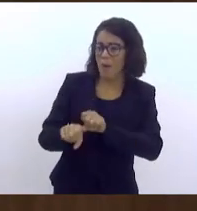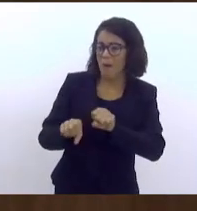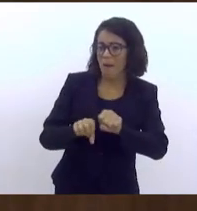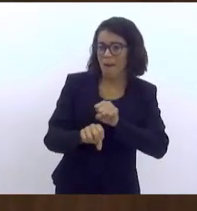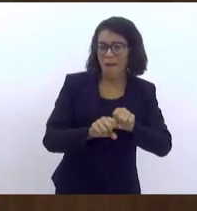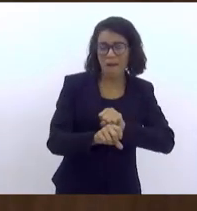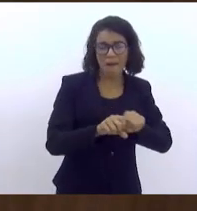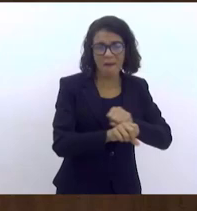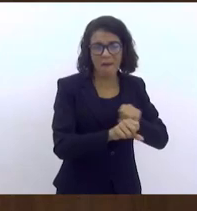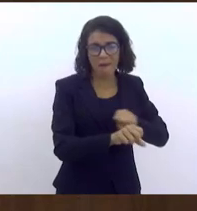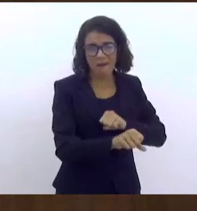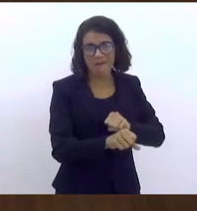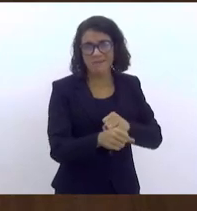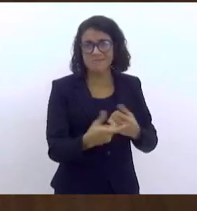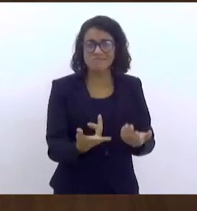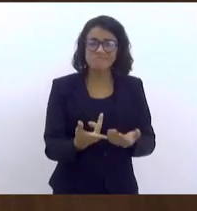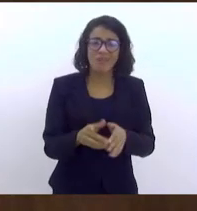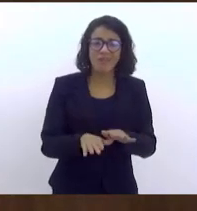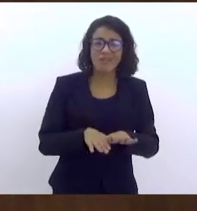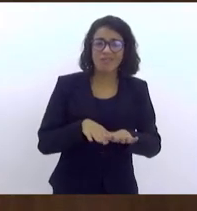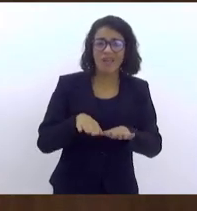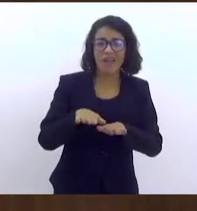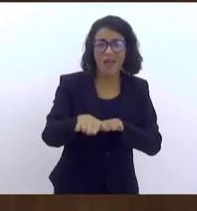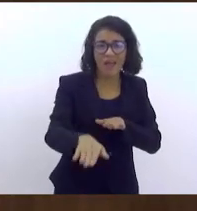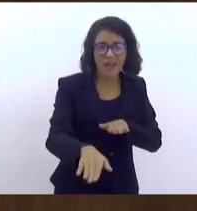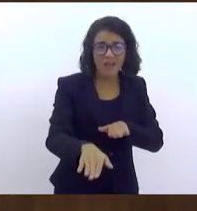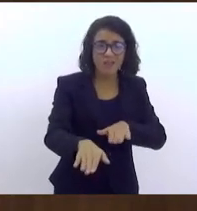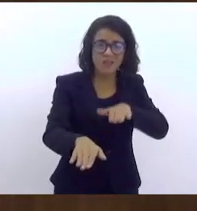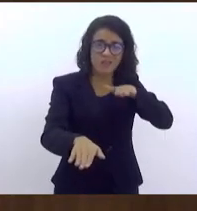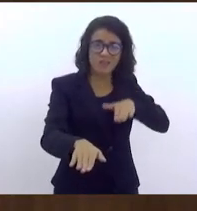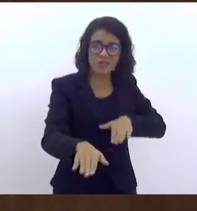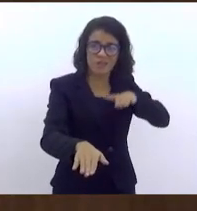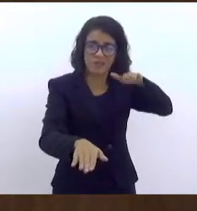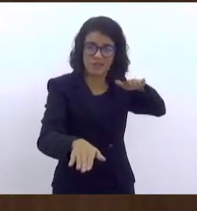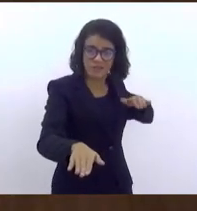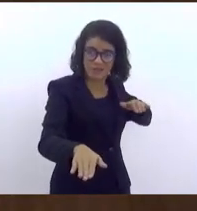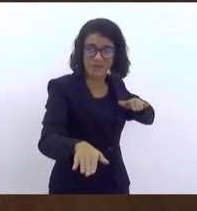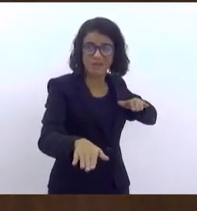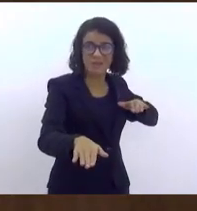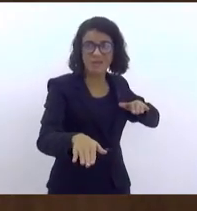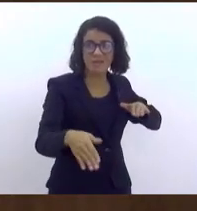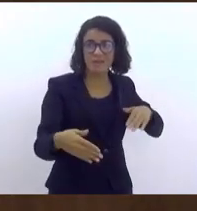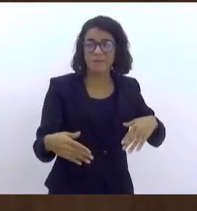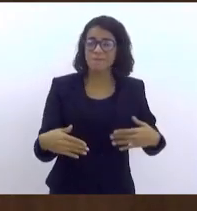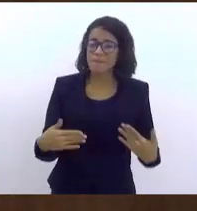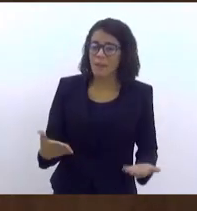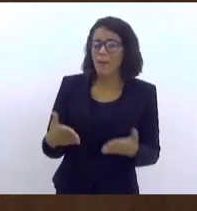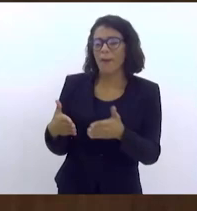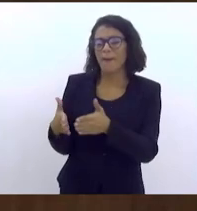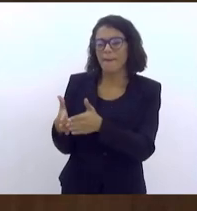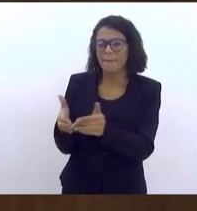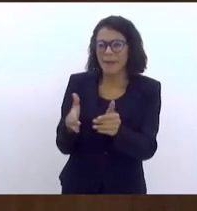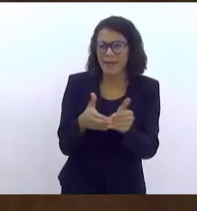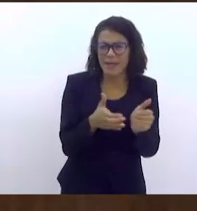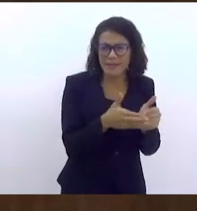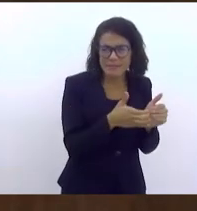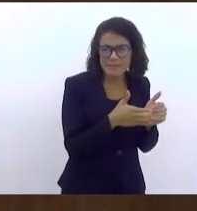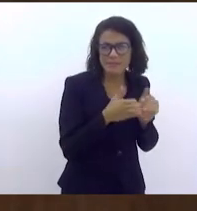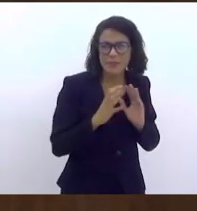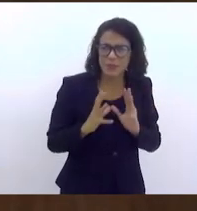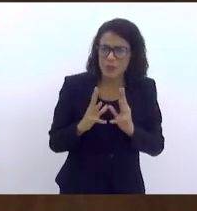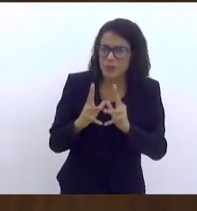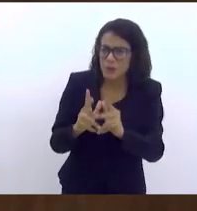e a gente começa a dar um passo para frente e dois para trás e eu peço a todos que